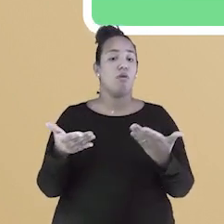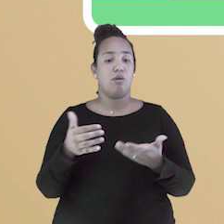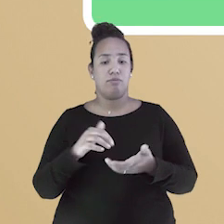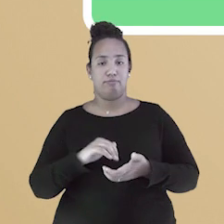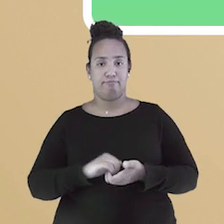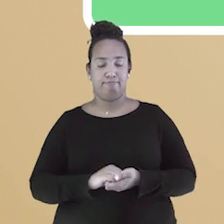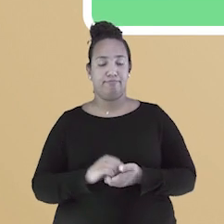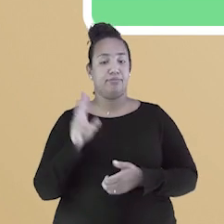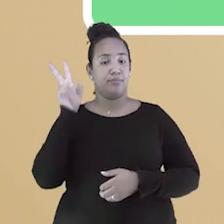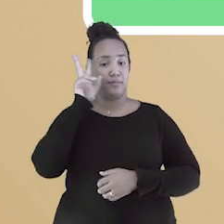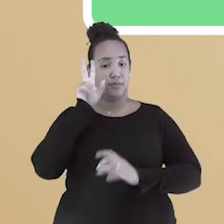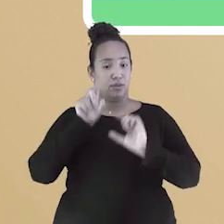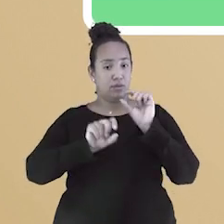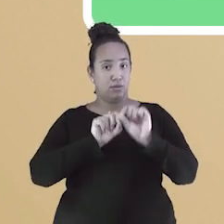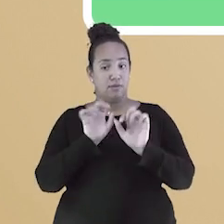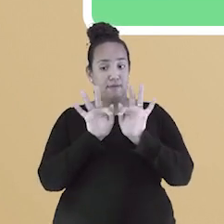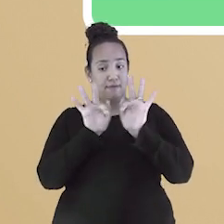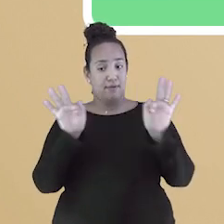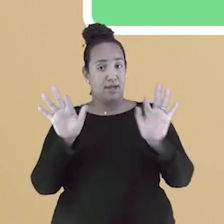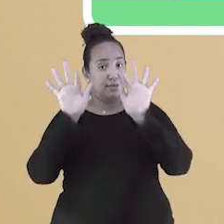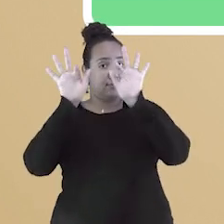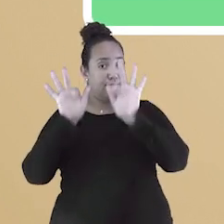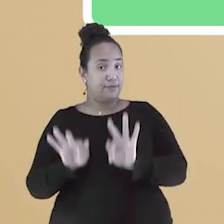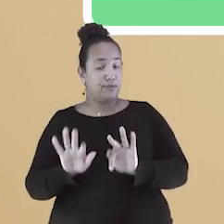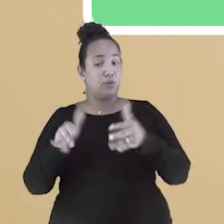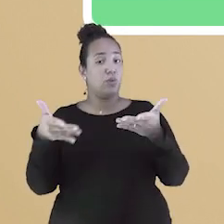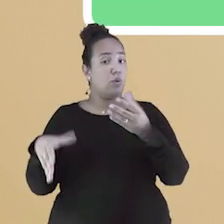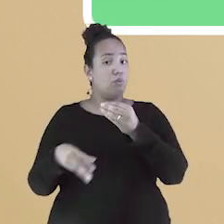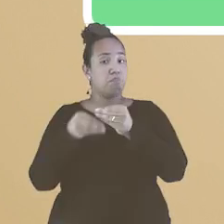Lembre-se, este é no final de frase. Qual é?